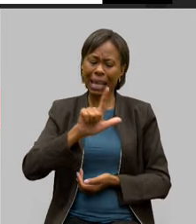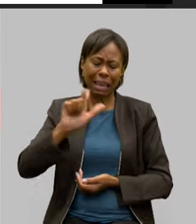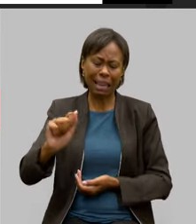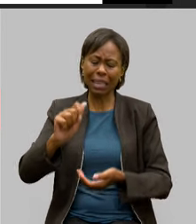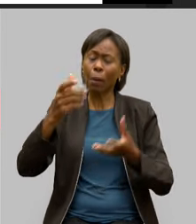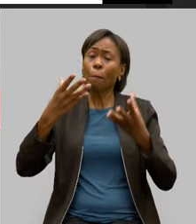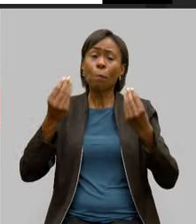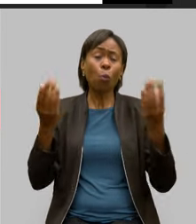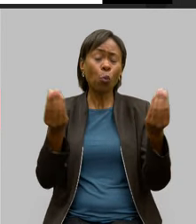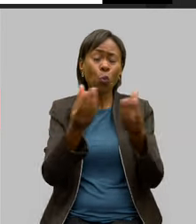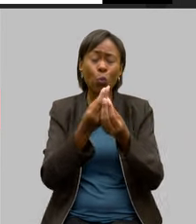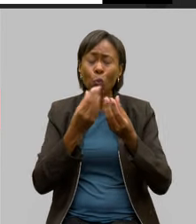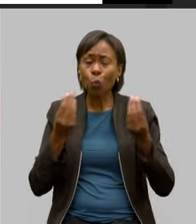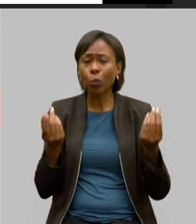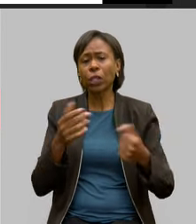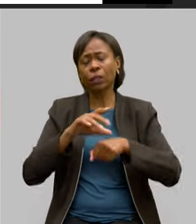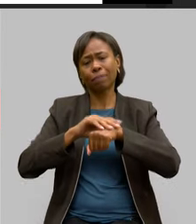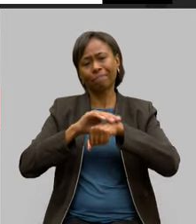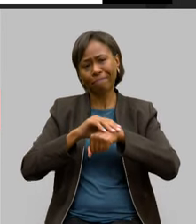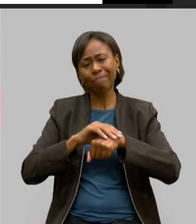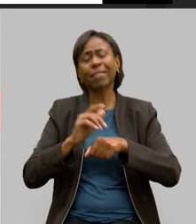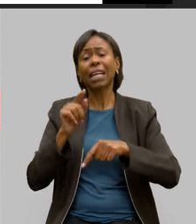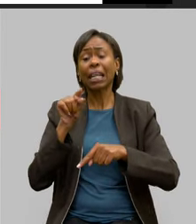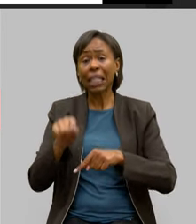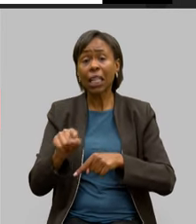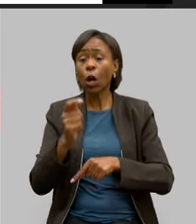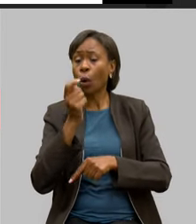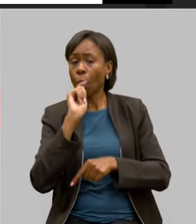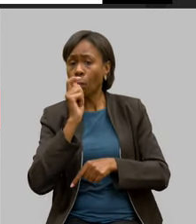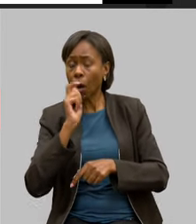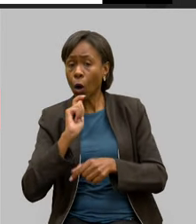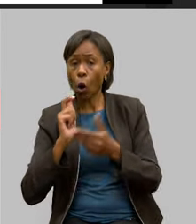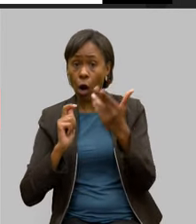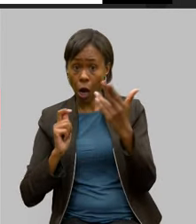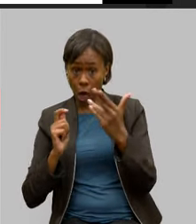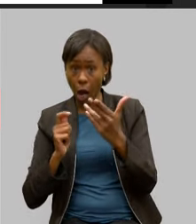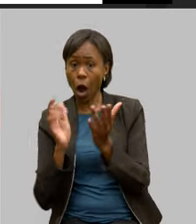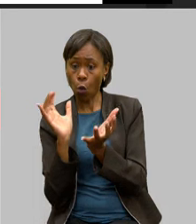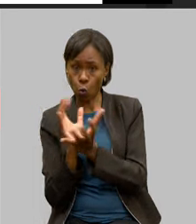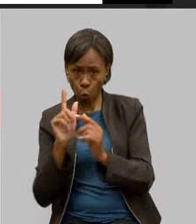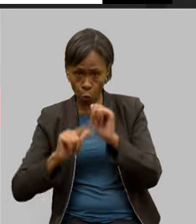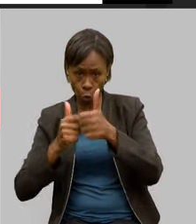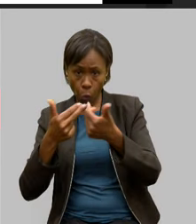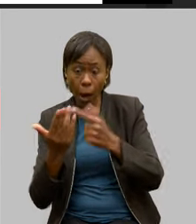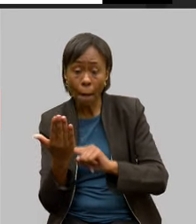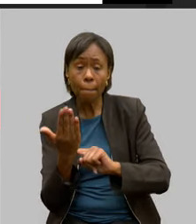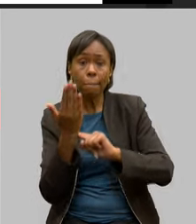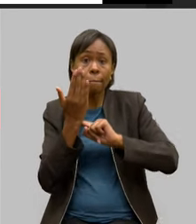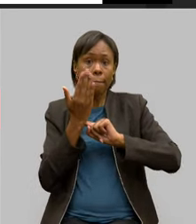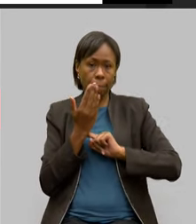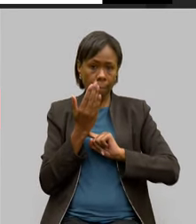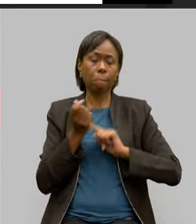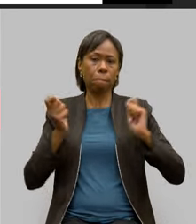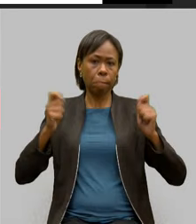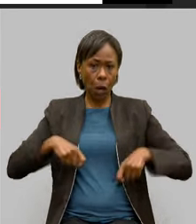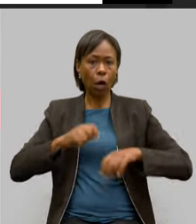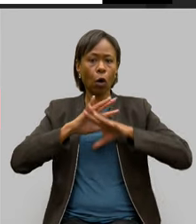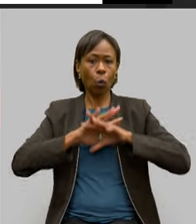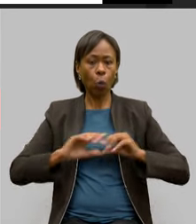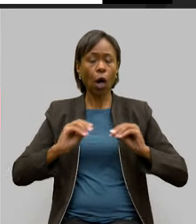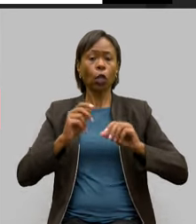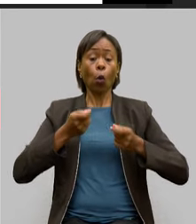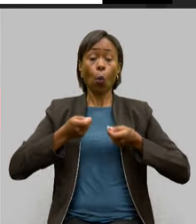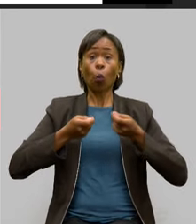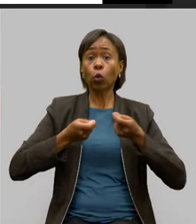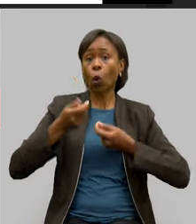doenças aonde efetivamente a utilização dos produtos derivados da Maconha Ela é efetiva do ponto de vista e do controle do